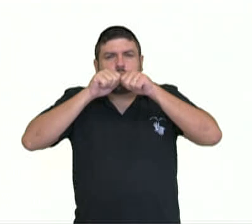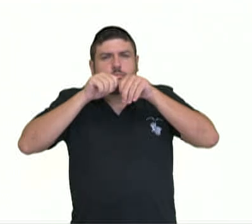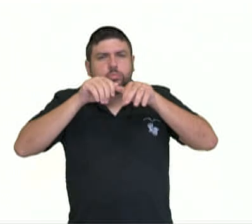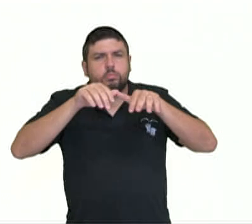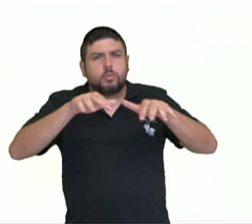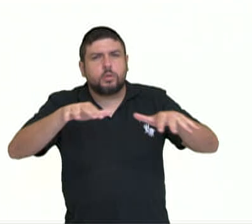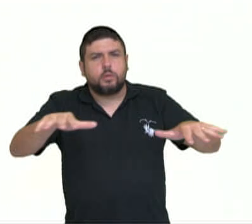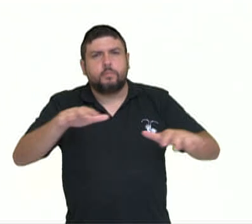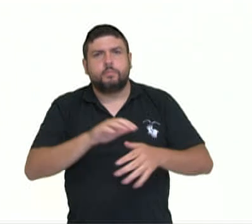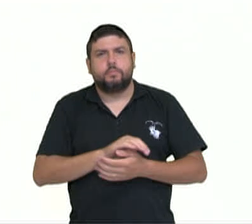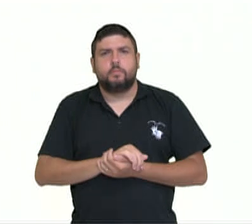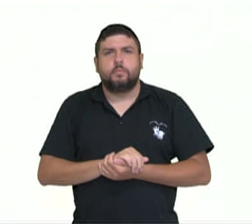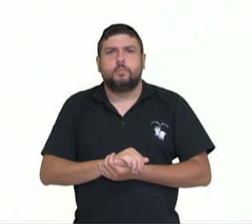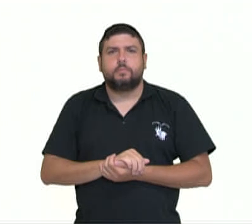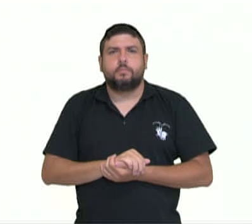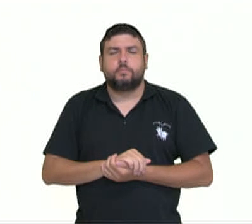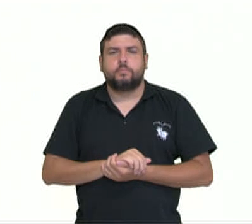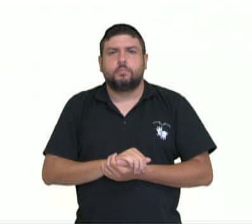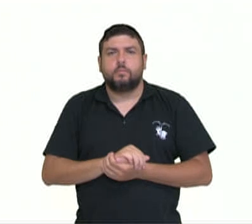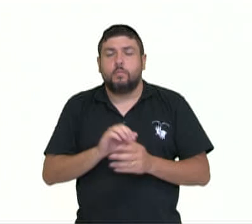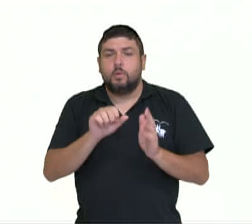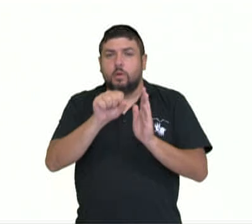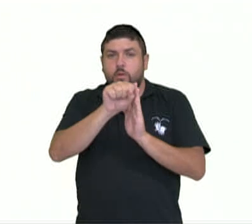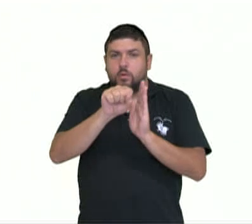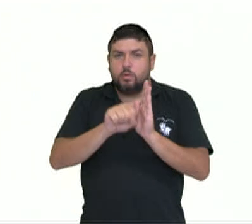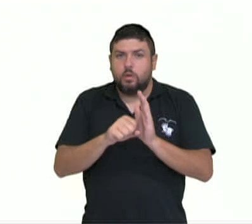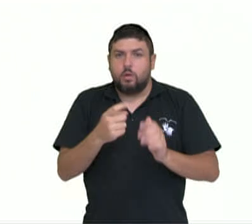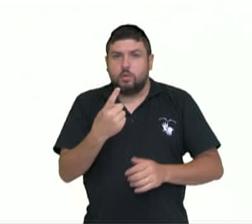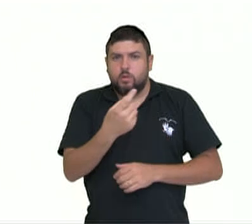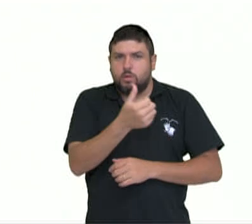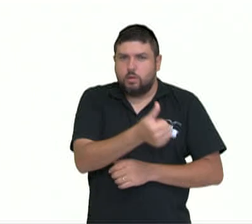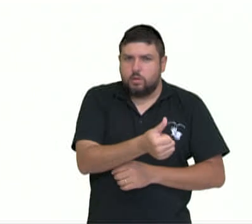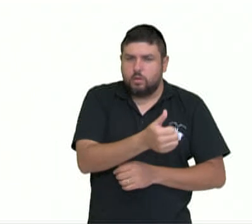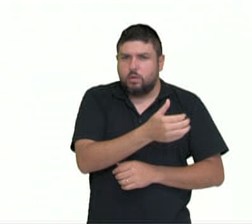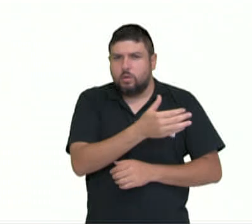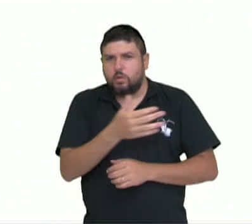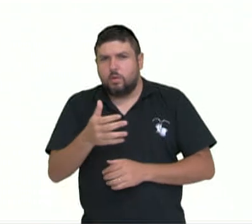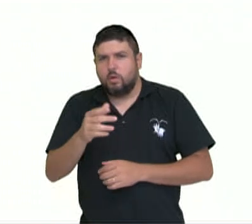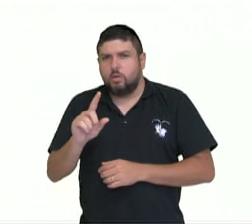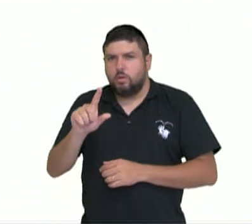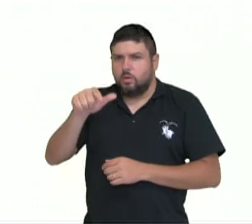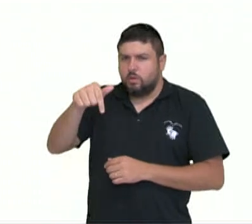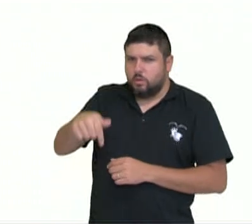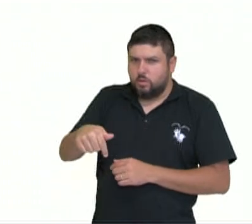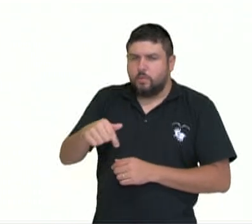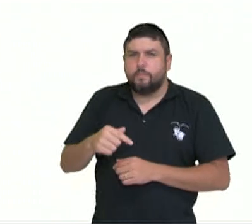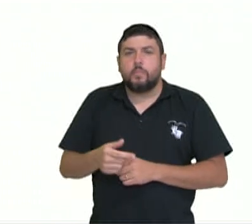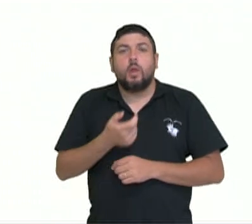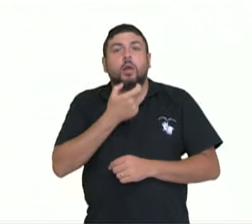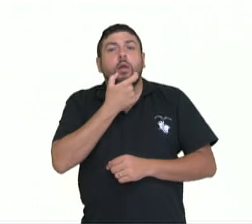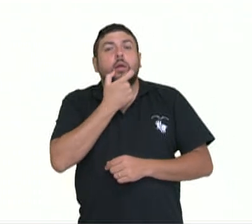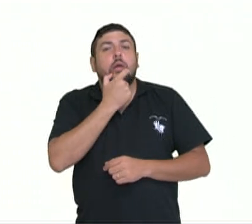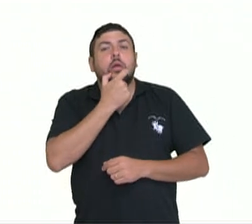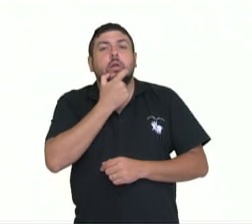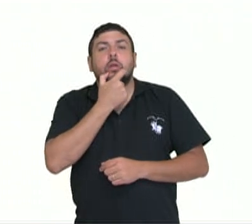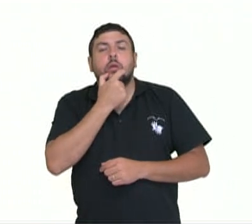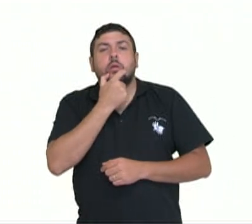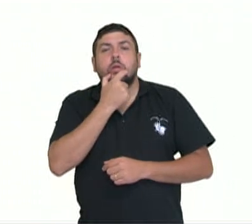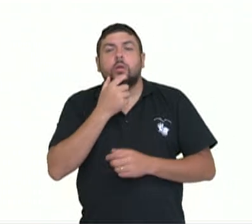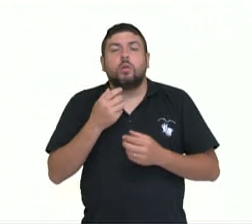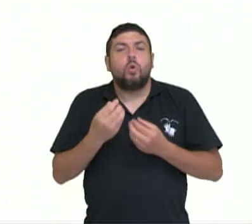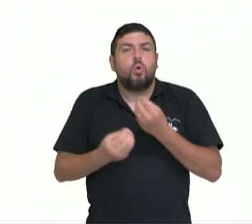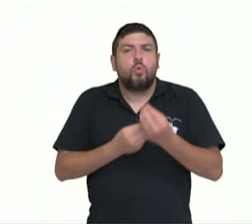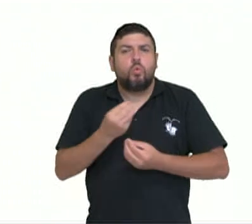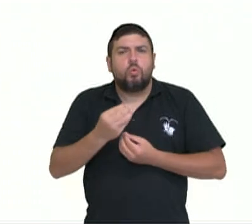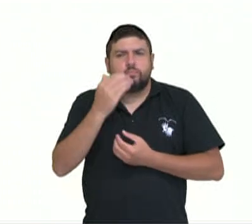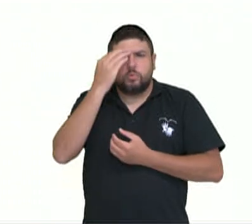falando. Ao longo dos séculos 16 e 17, a Inglaterra ela utilizou a sua imponente frota